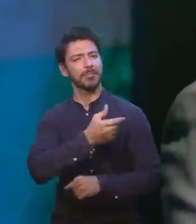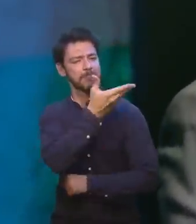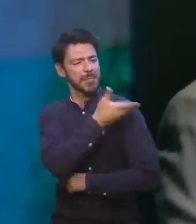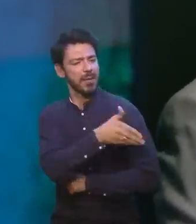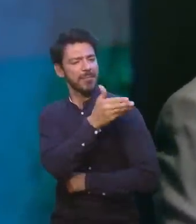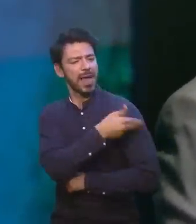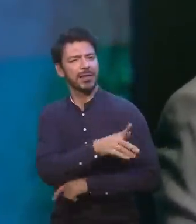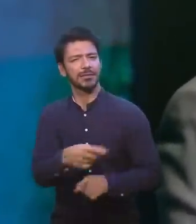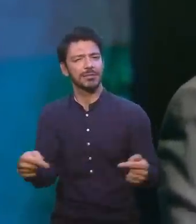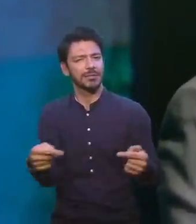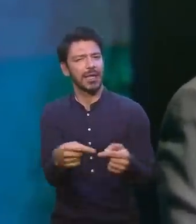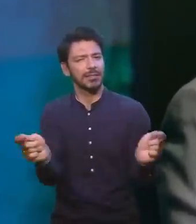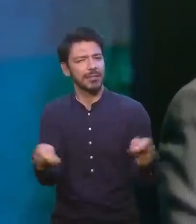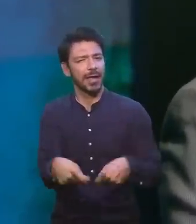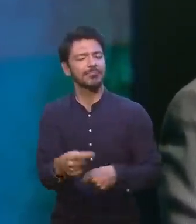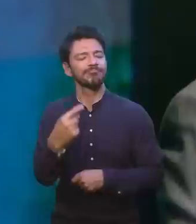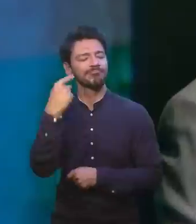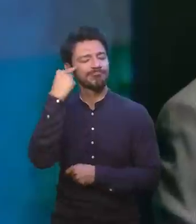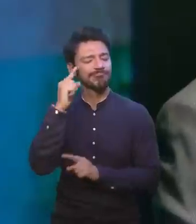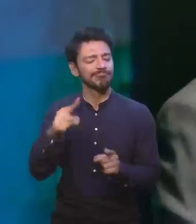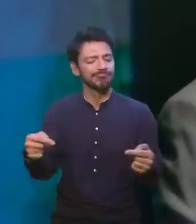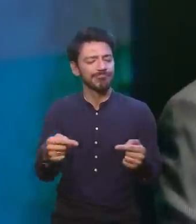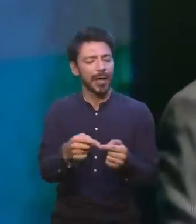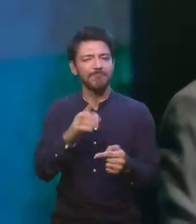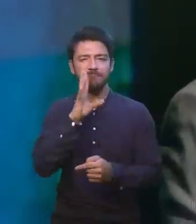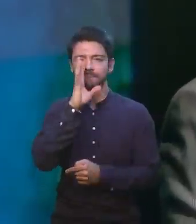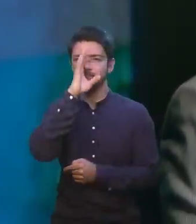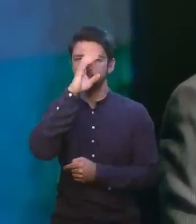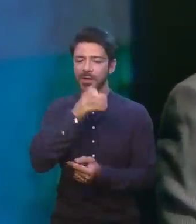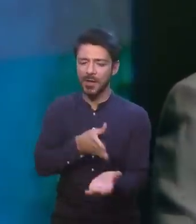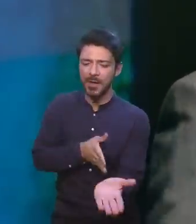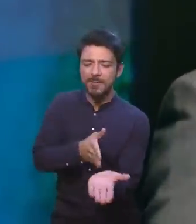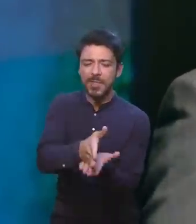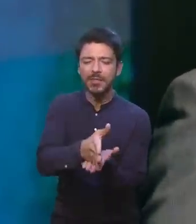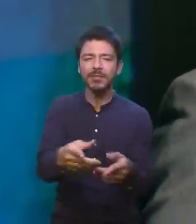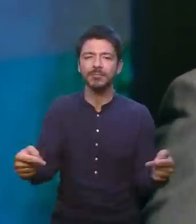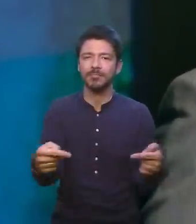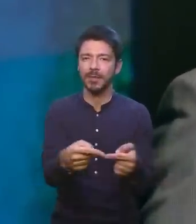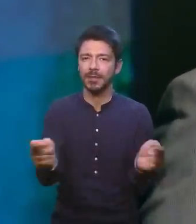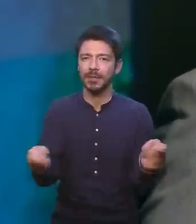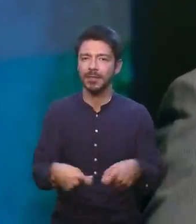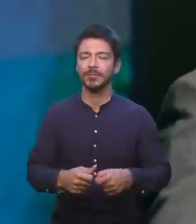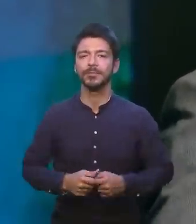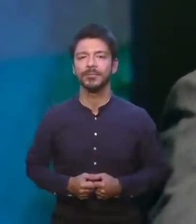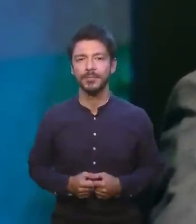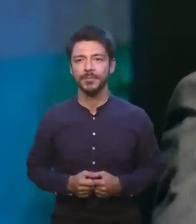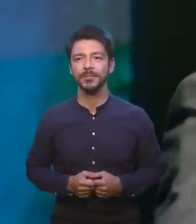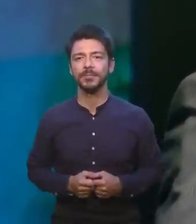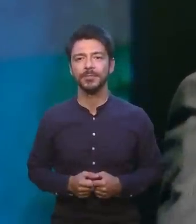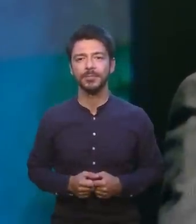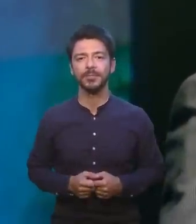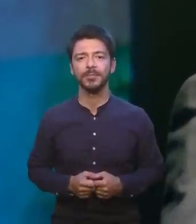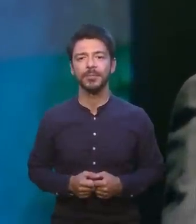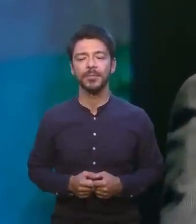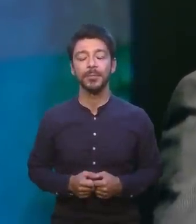sermos fiel ao Evangelho, fiel às diretrizes da doutrina espírita. E